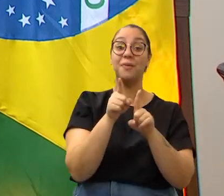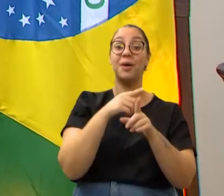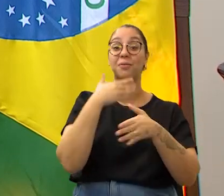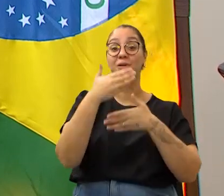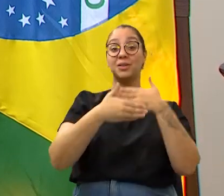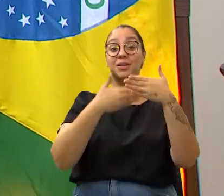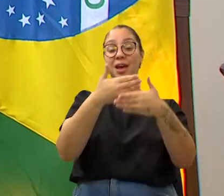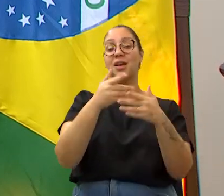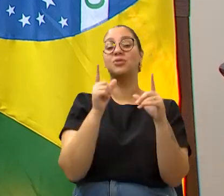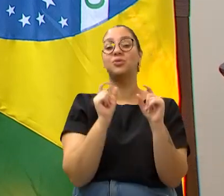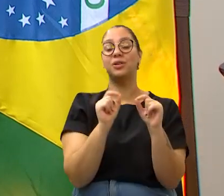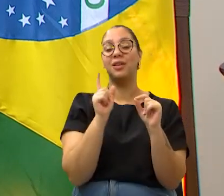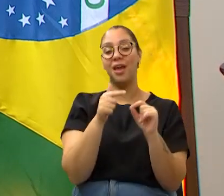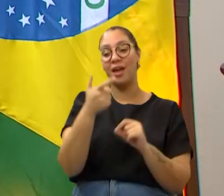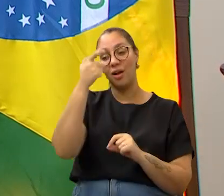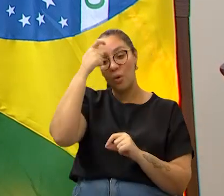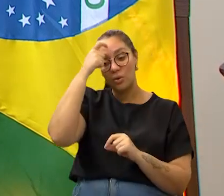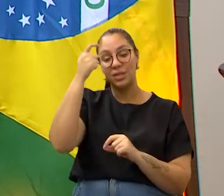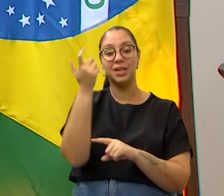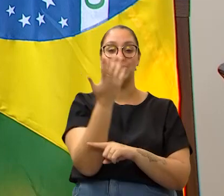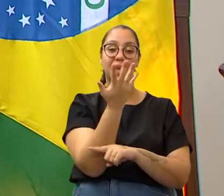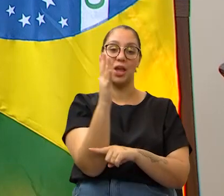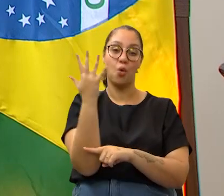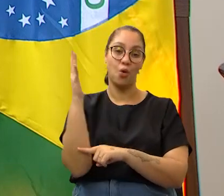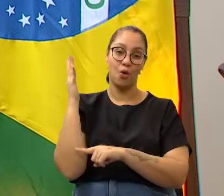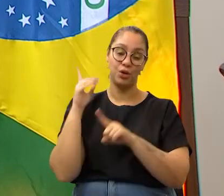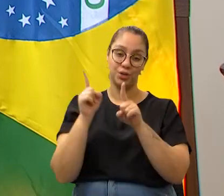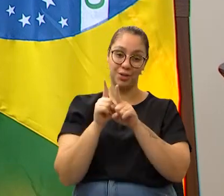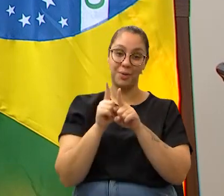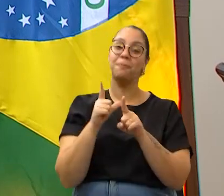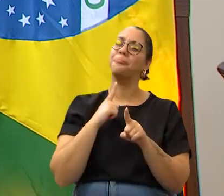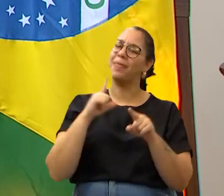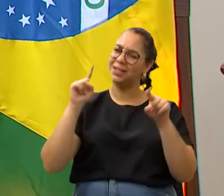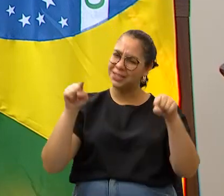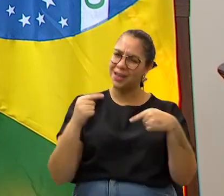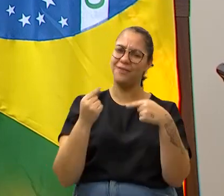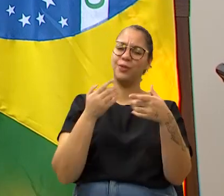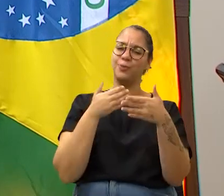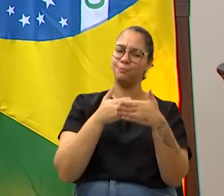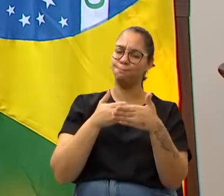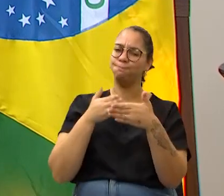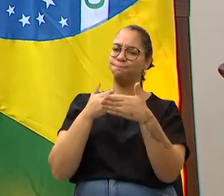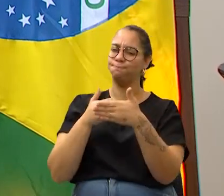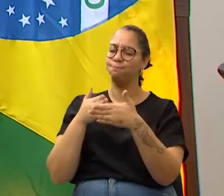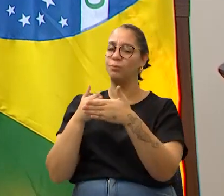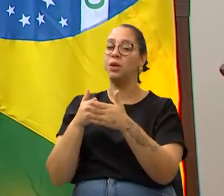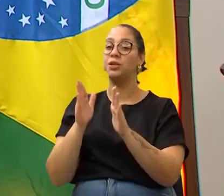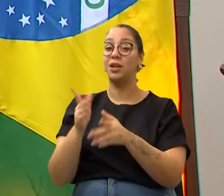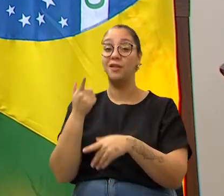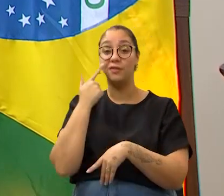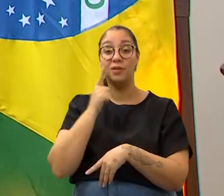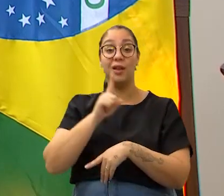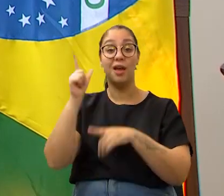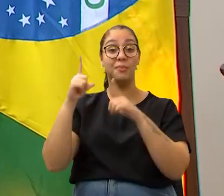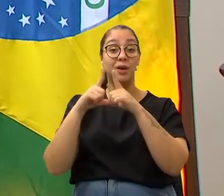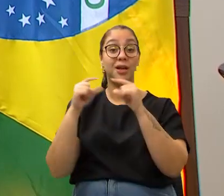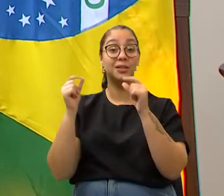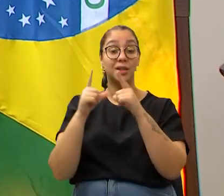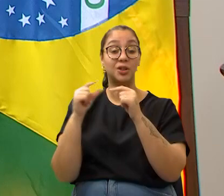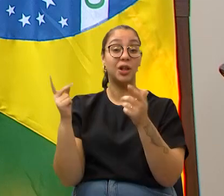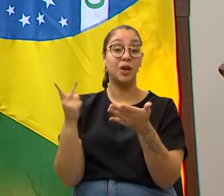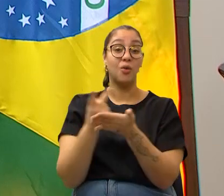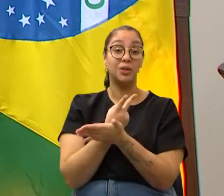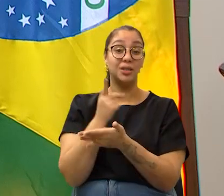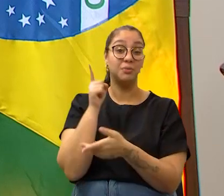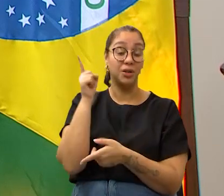por fim, desenvolver essa consciência ecológica. Nós temos inúmeros desafios. A gente viu o que está acontecendo em Brasília,